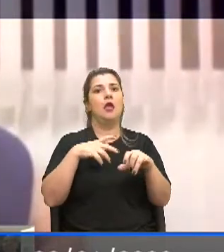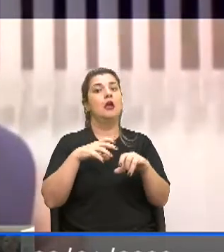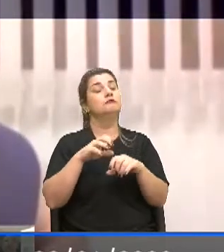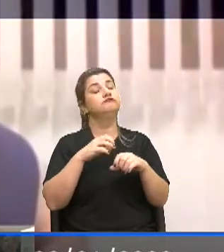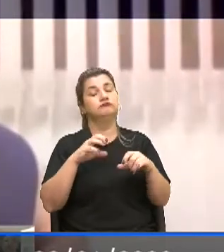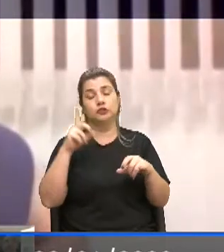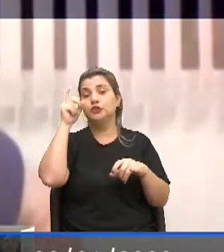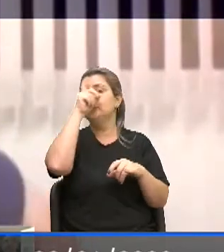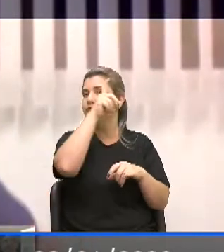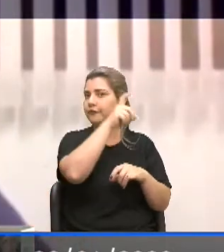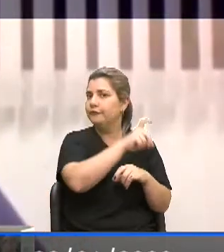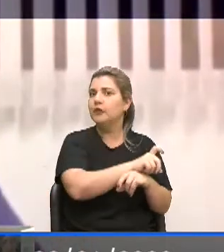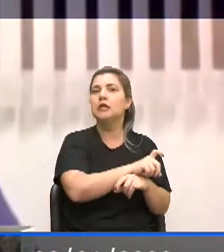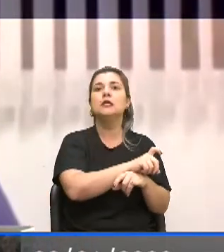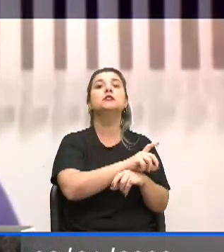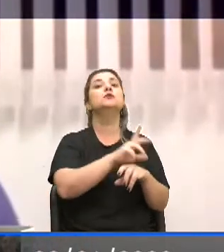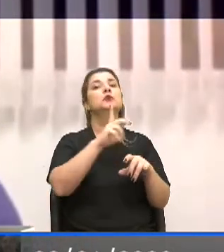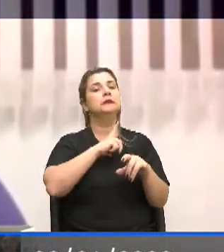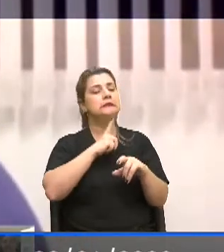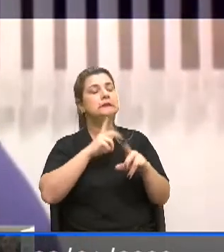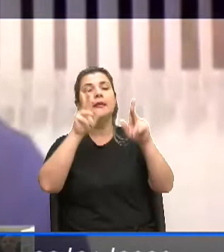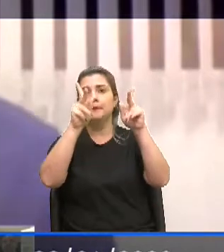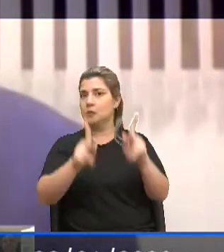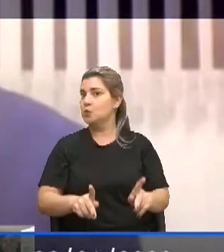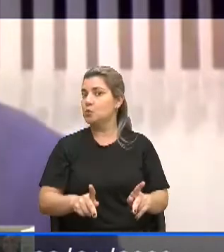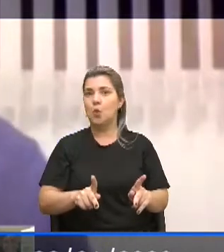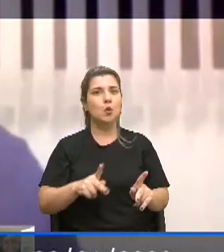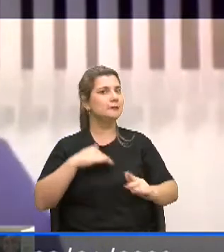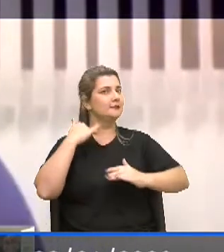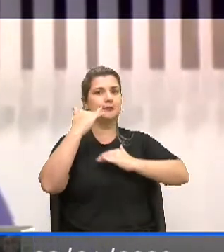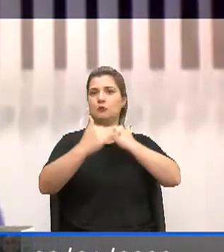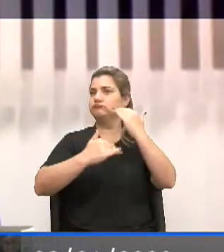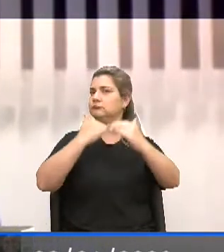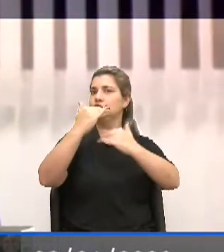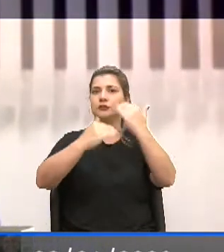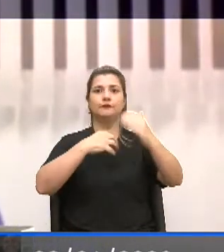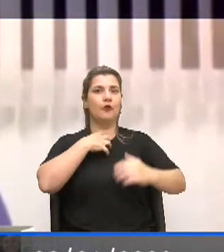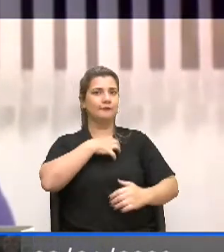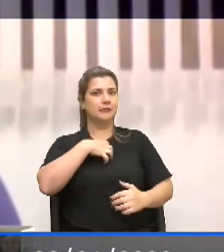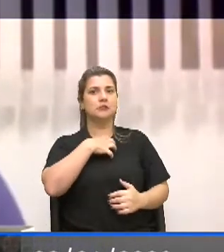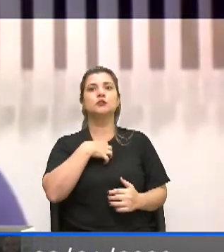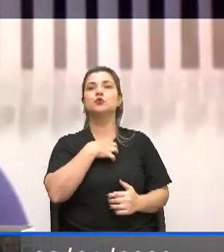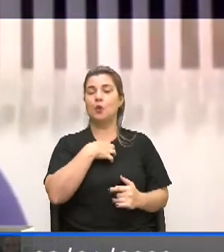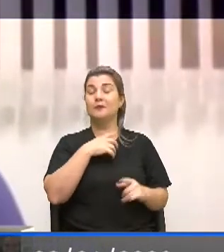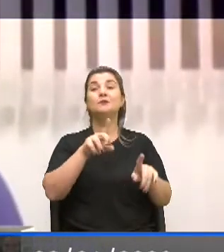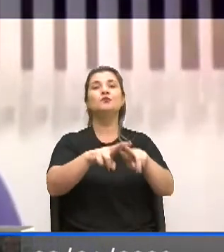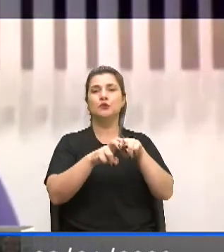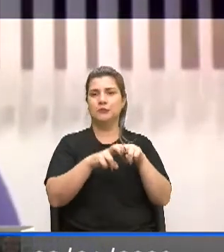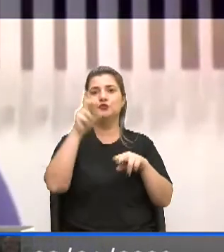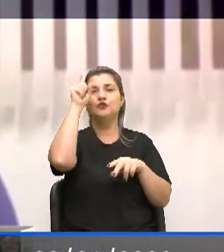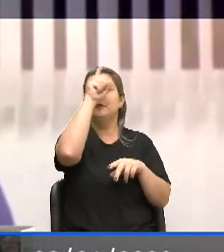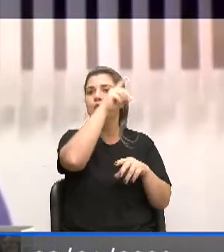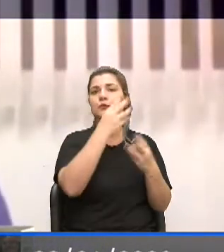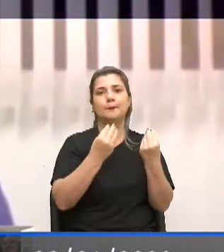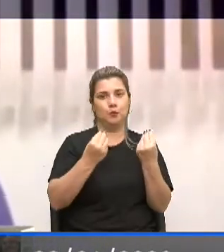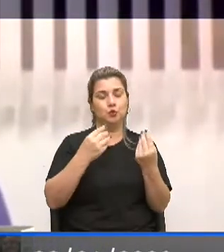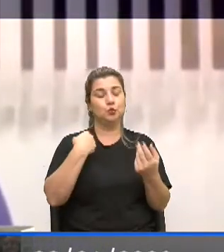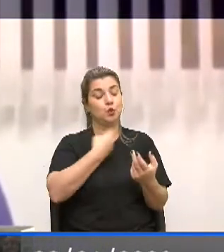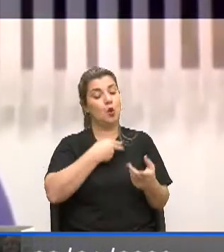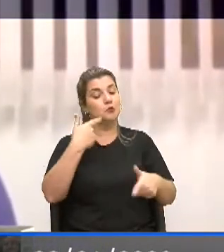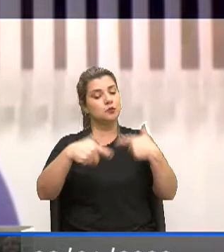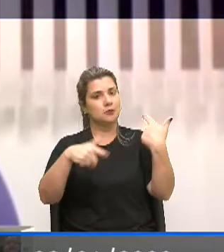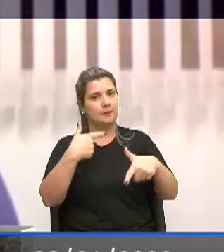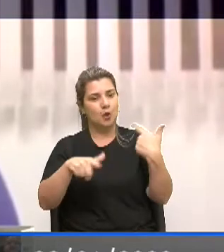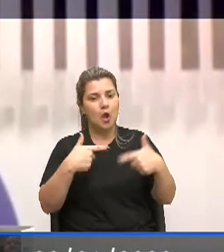não desenvolvem sintomas, então isso tudo dificulta muito o nosso trabalho. Mas a gente está